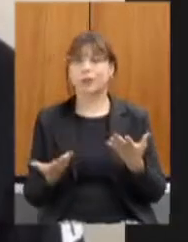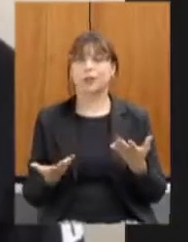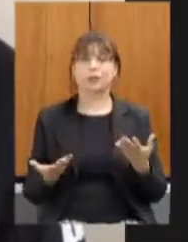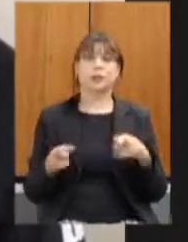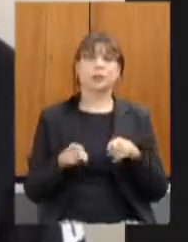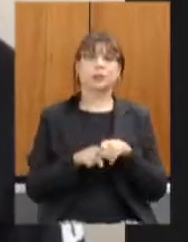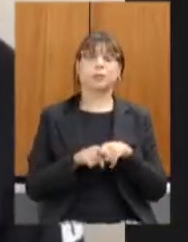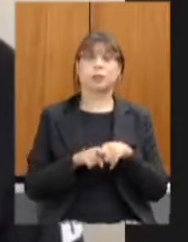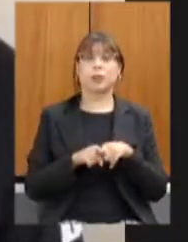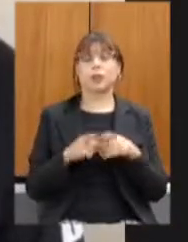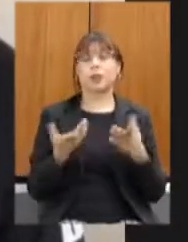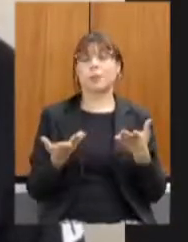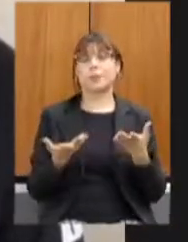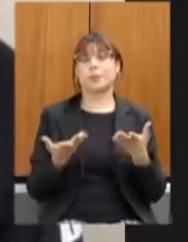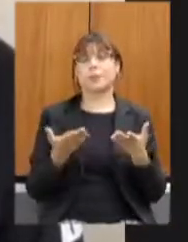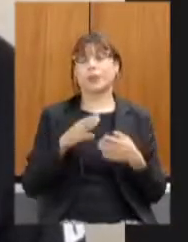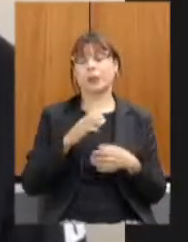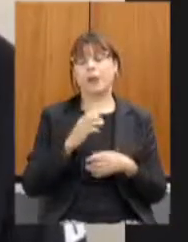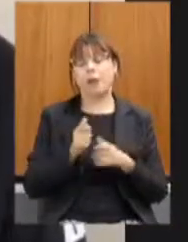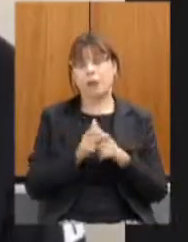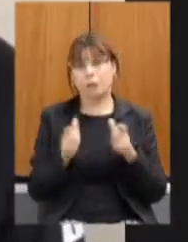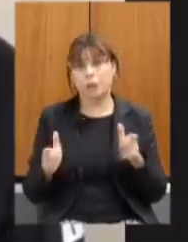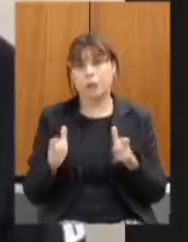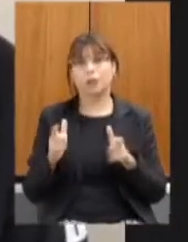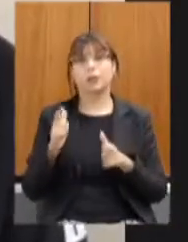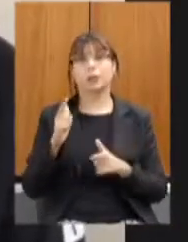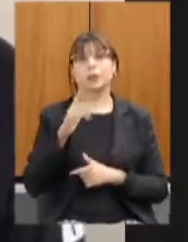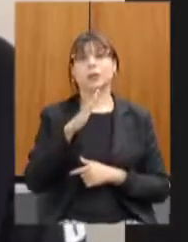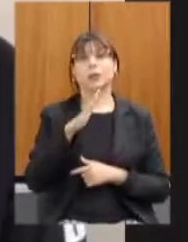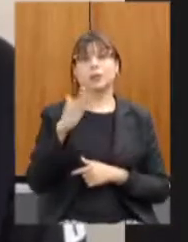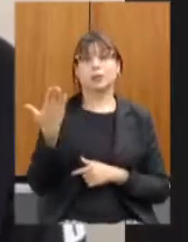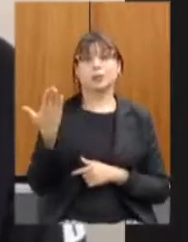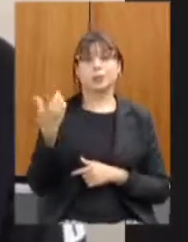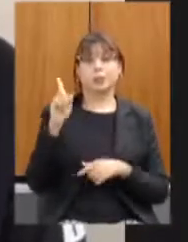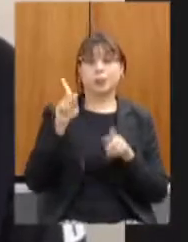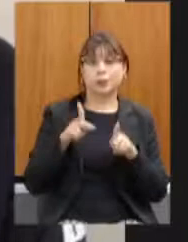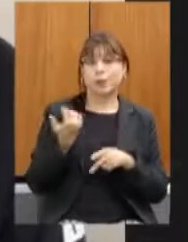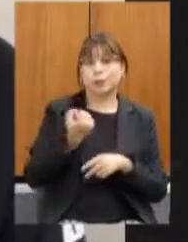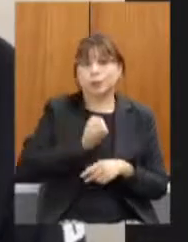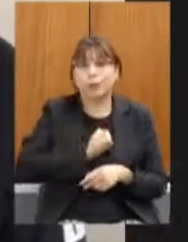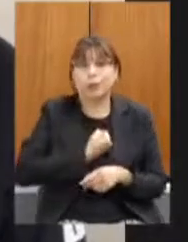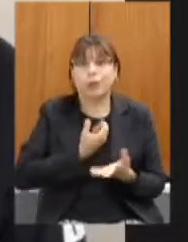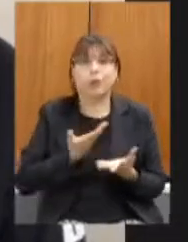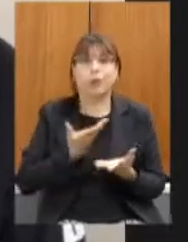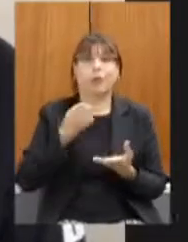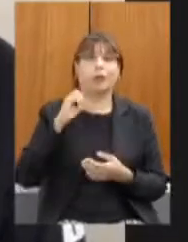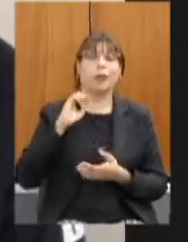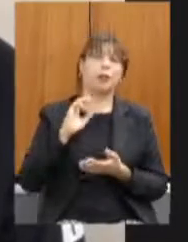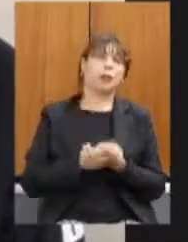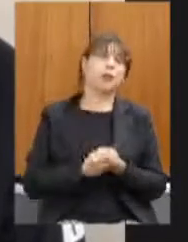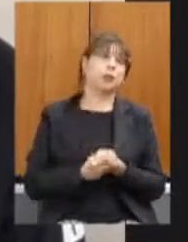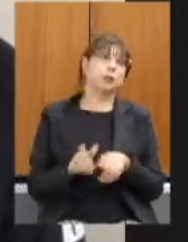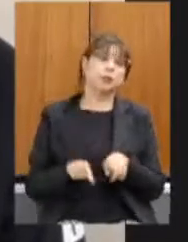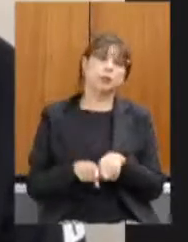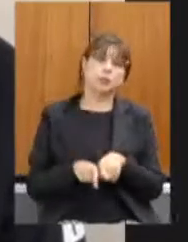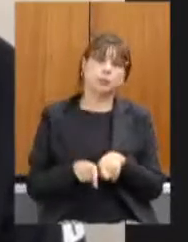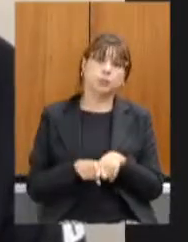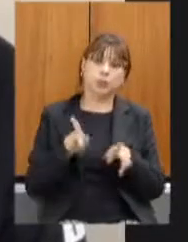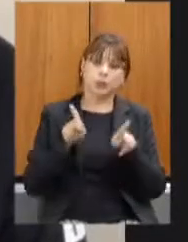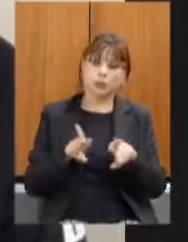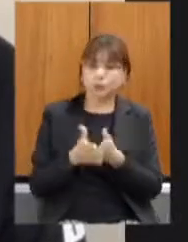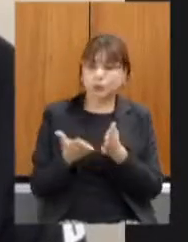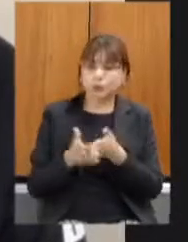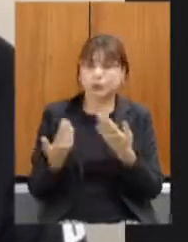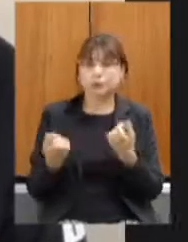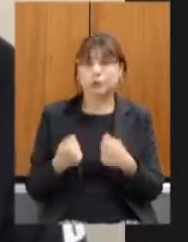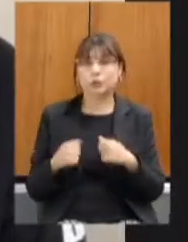especie vídeos é de a Fiat Passos complicados ali no dia-a-dia das dos pessoal mais humilde